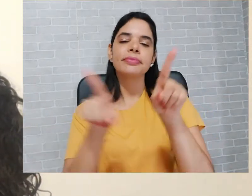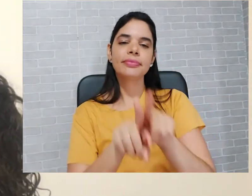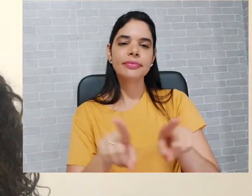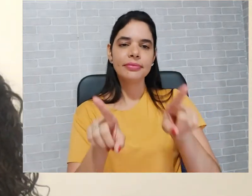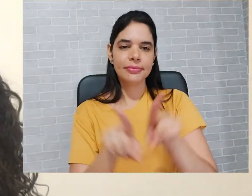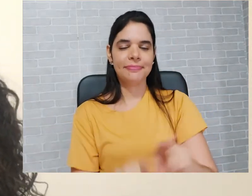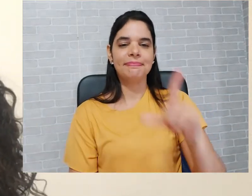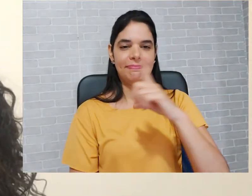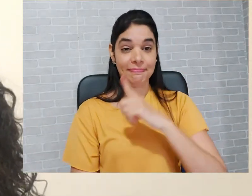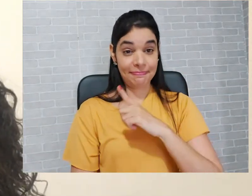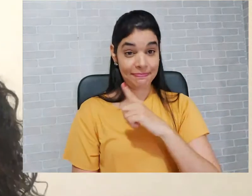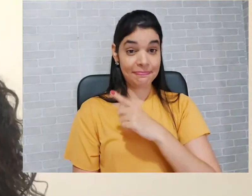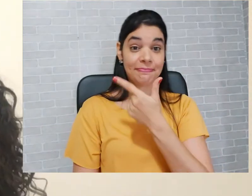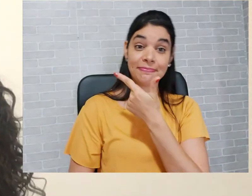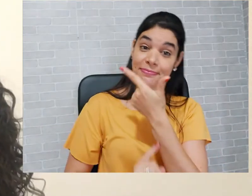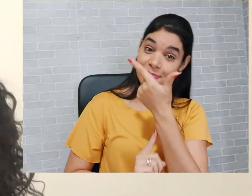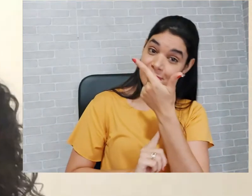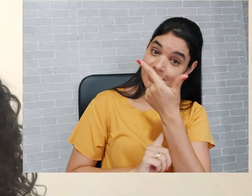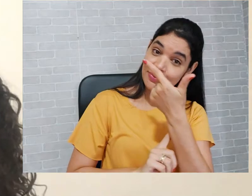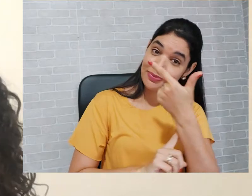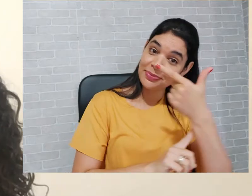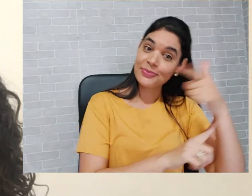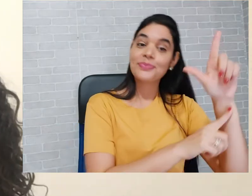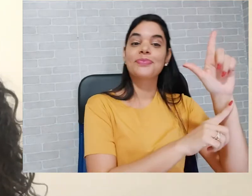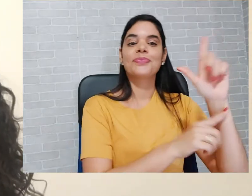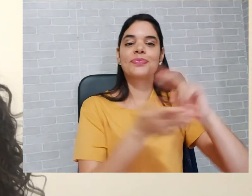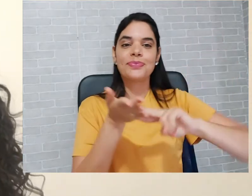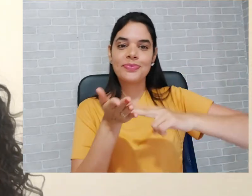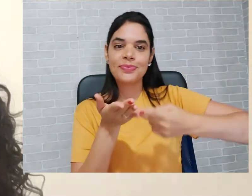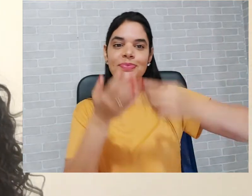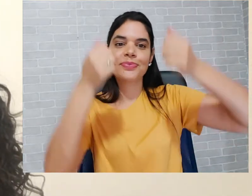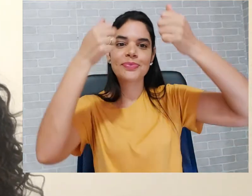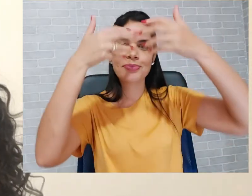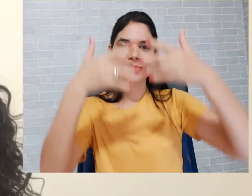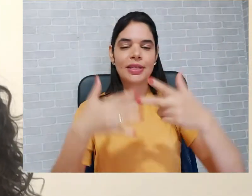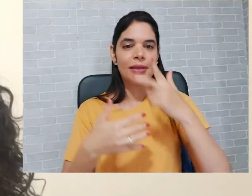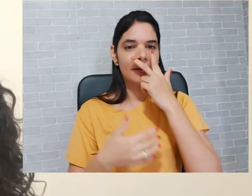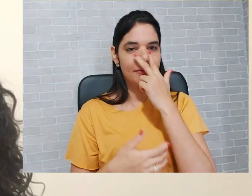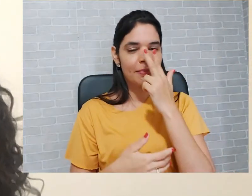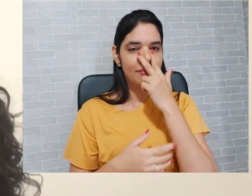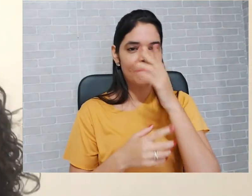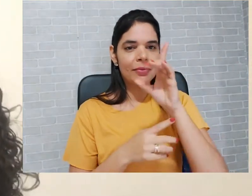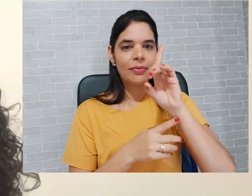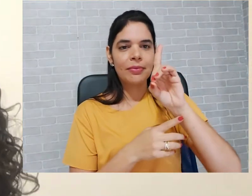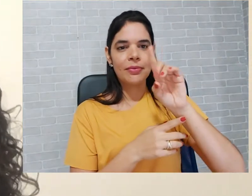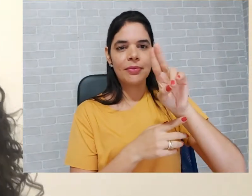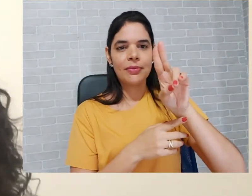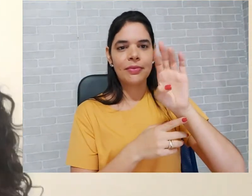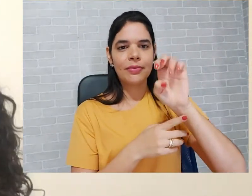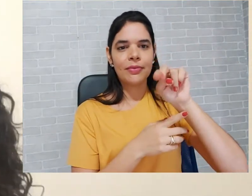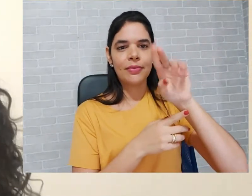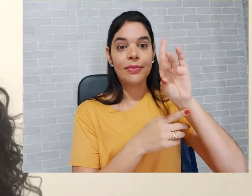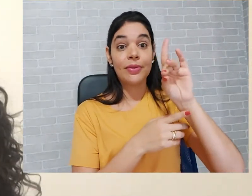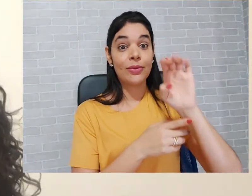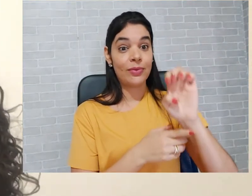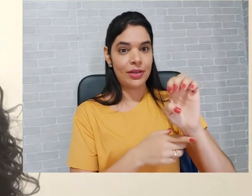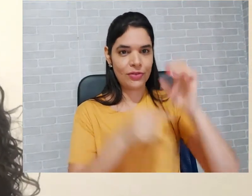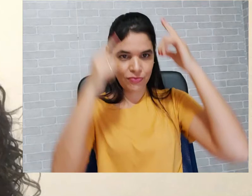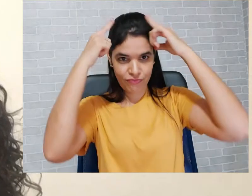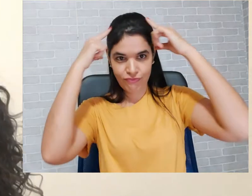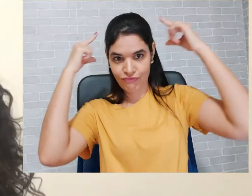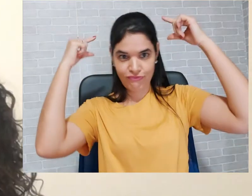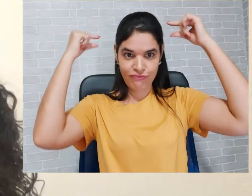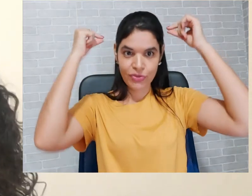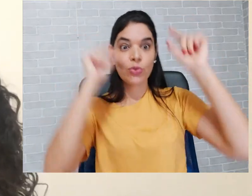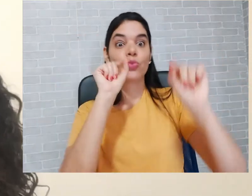Também temos o Masquilili. O Masquilili podemos traduzir por um pequeno duende. O Medbois também, que é uma